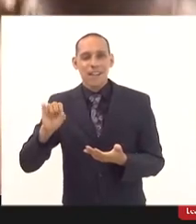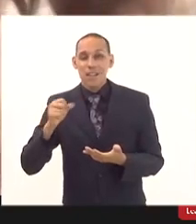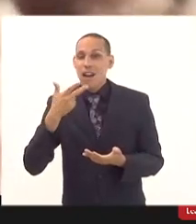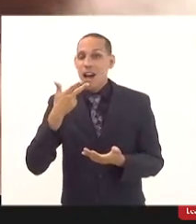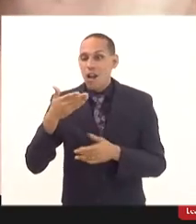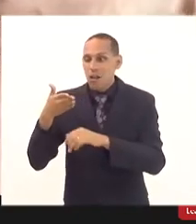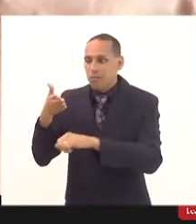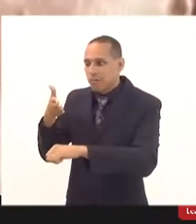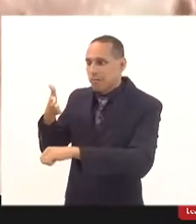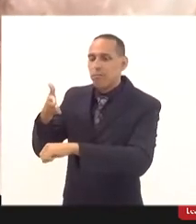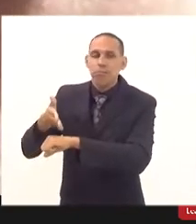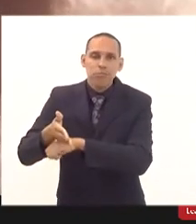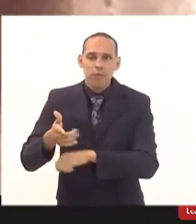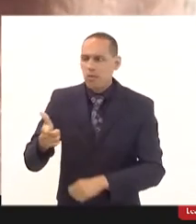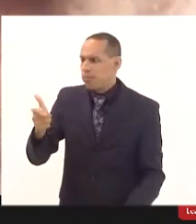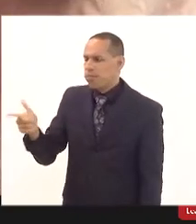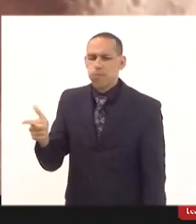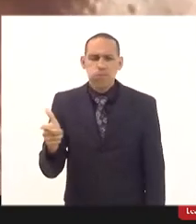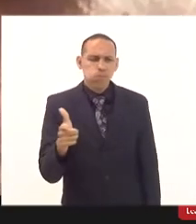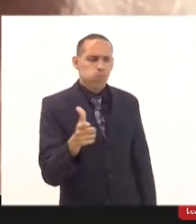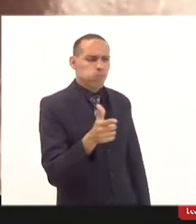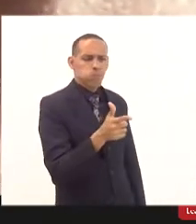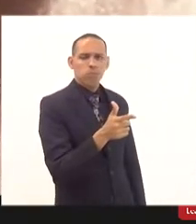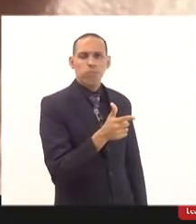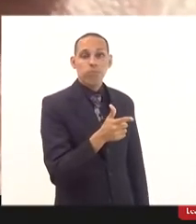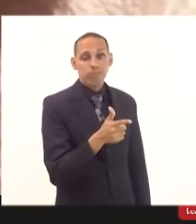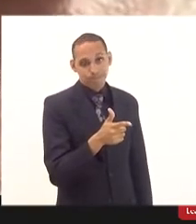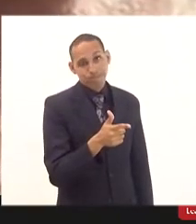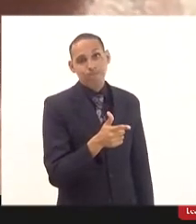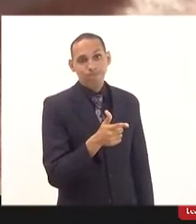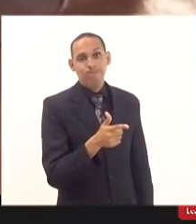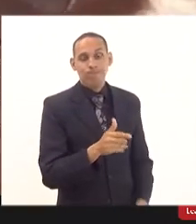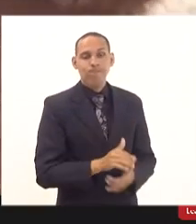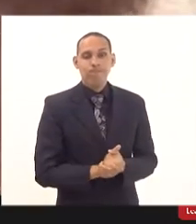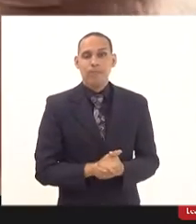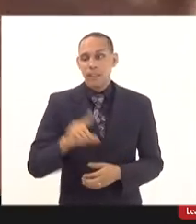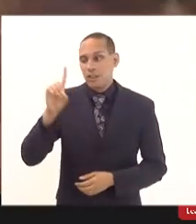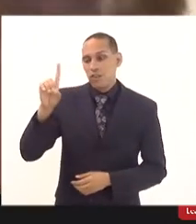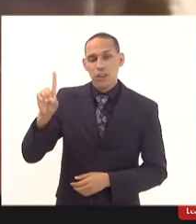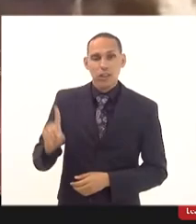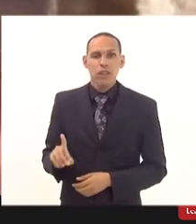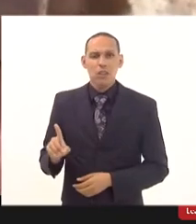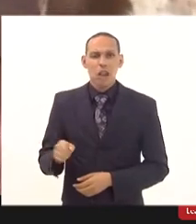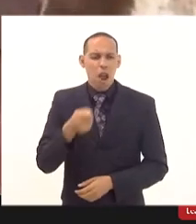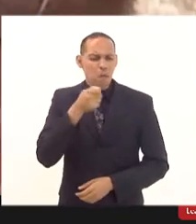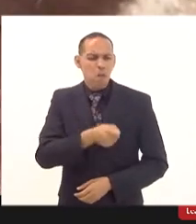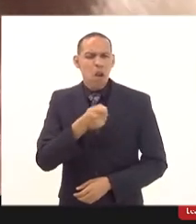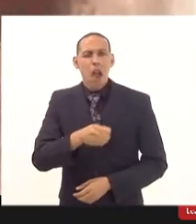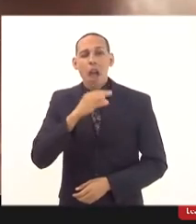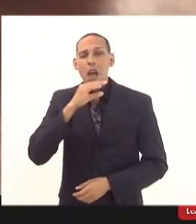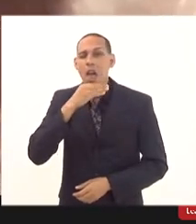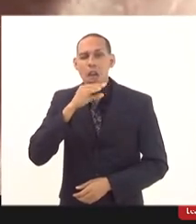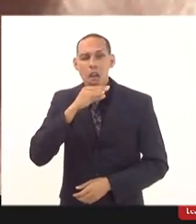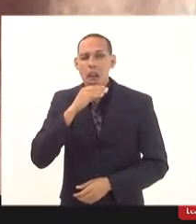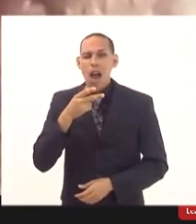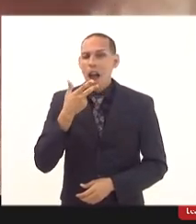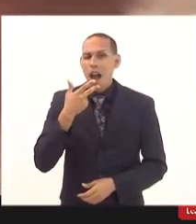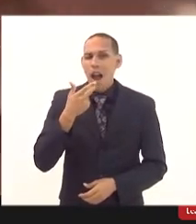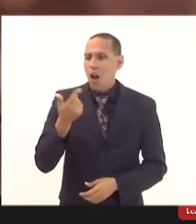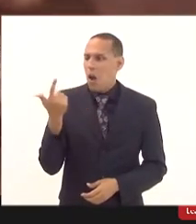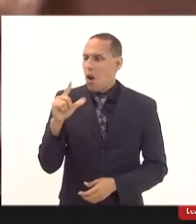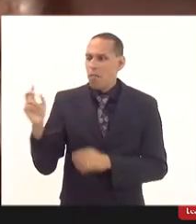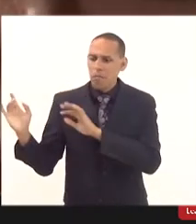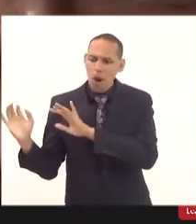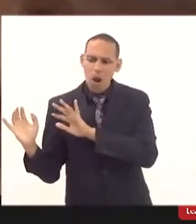invadiu a área um revolve o atrabiliarias aguá familiares diretor Que Deu bronca em Carlos Drummond de Andrade reuniu produtores